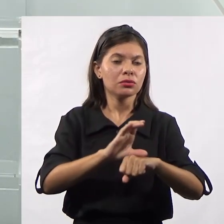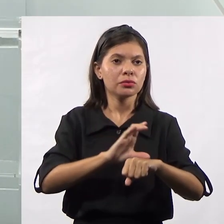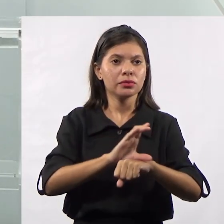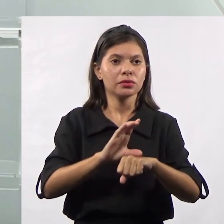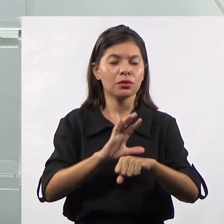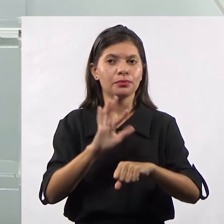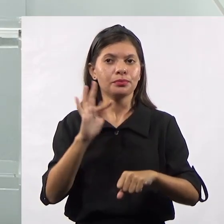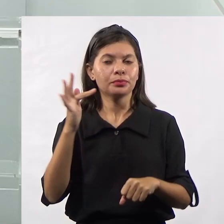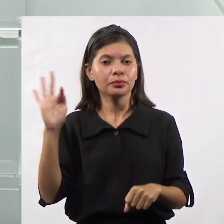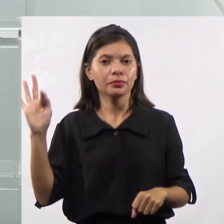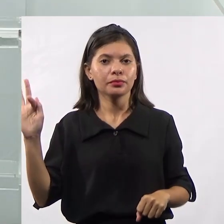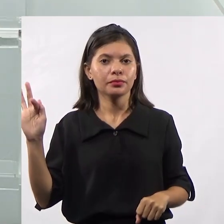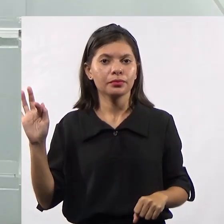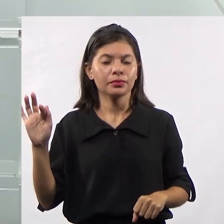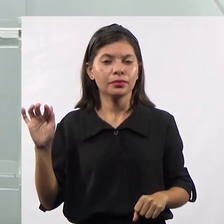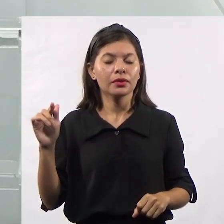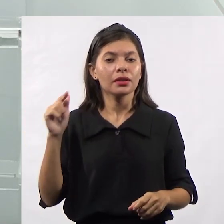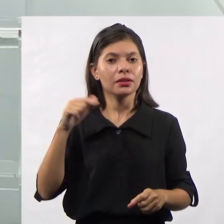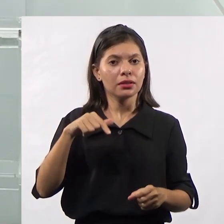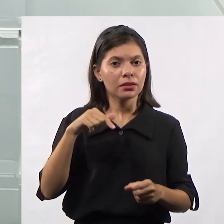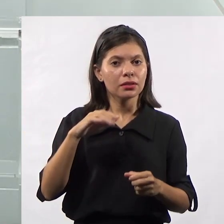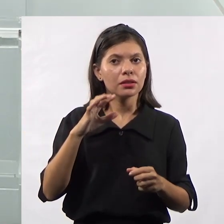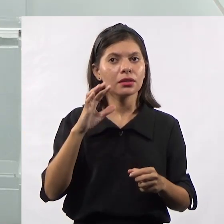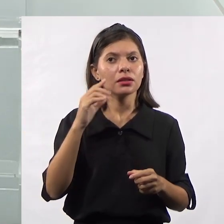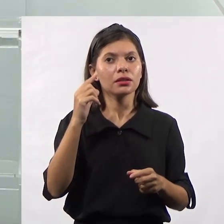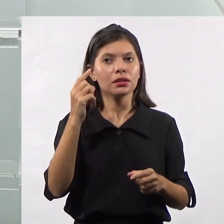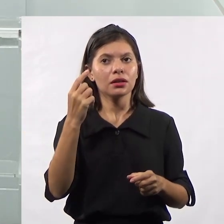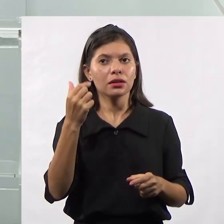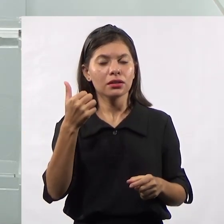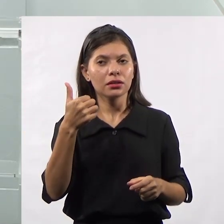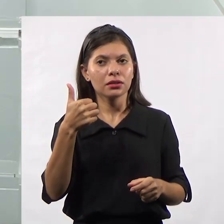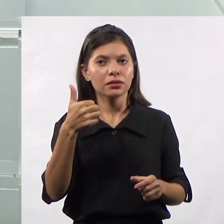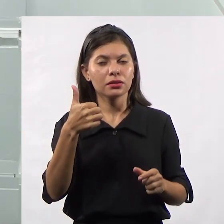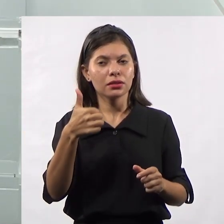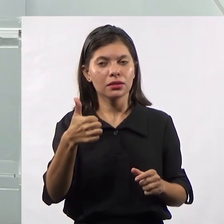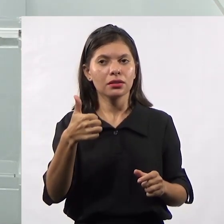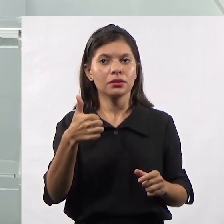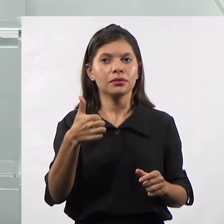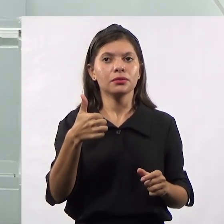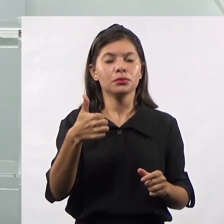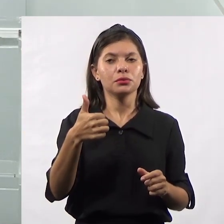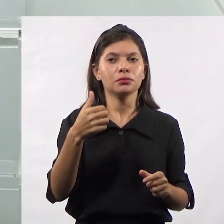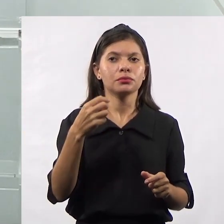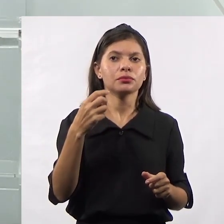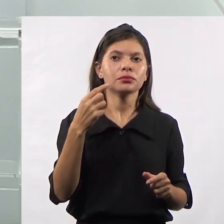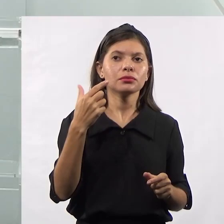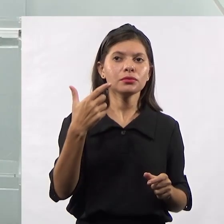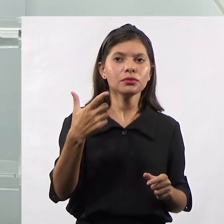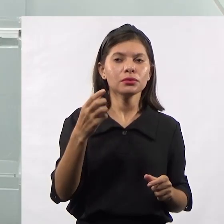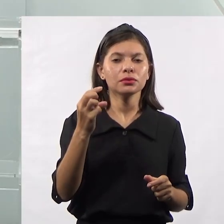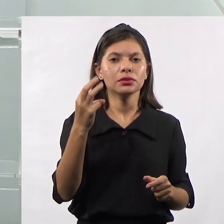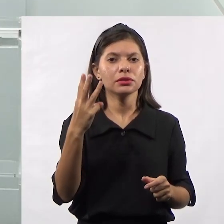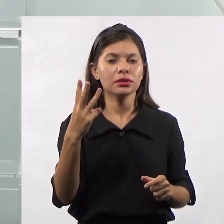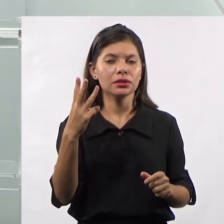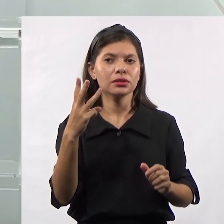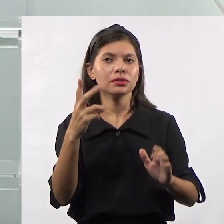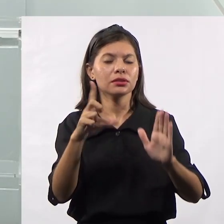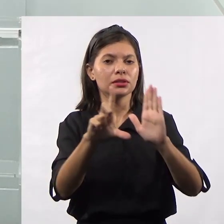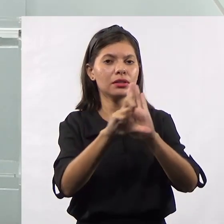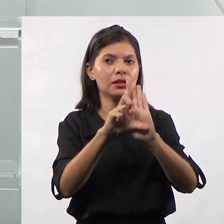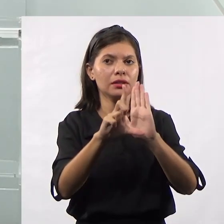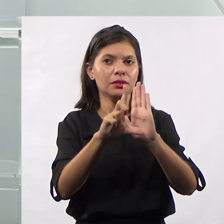Constituição Federal, e aqui na 14133 também, na Lei 123, Lei Complementar 123 de